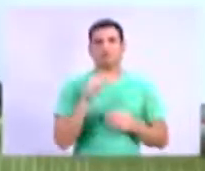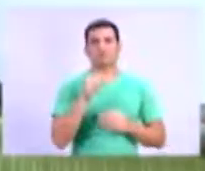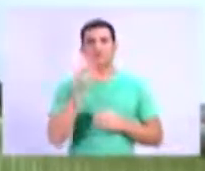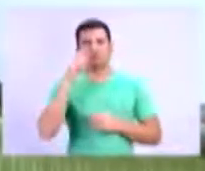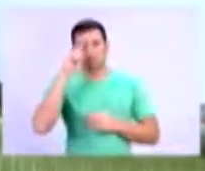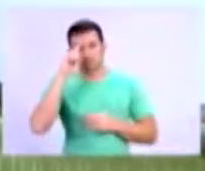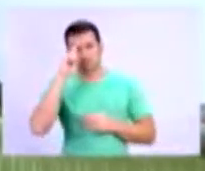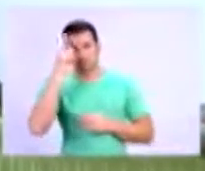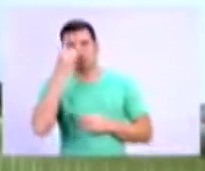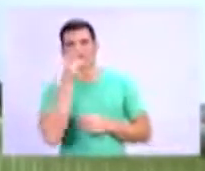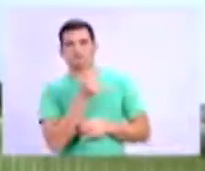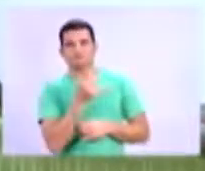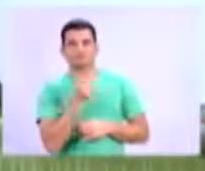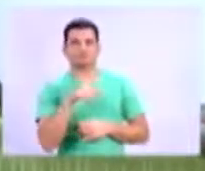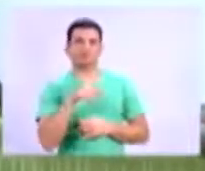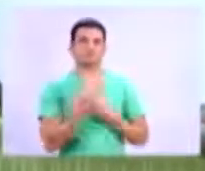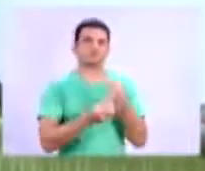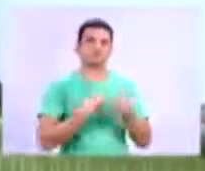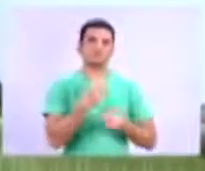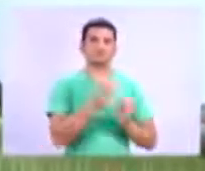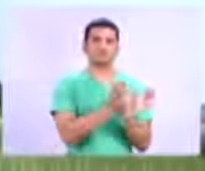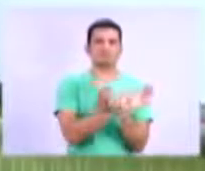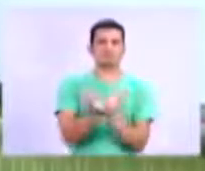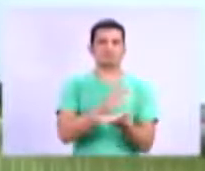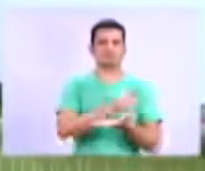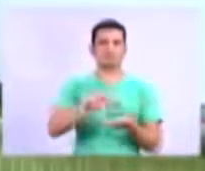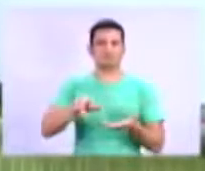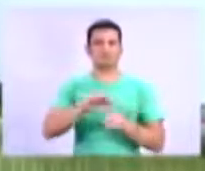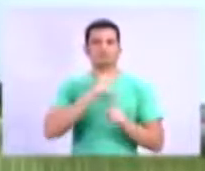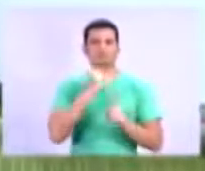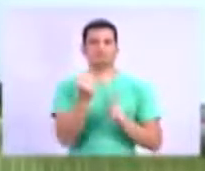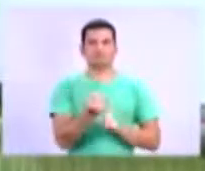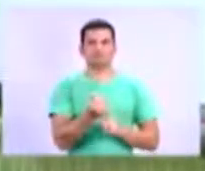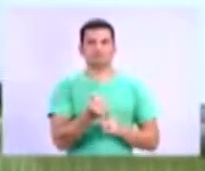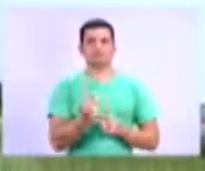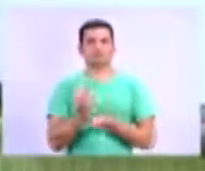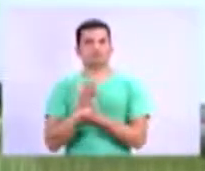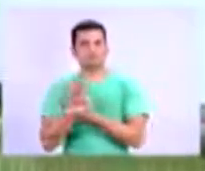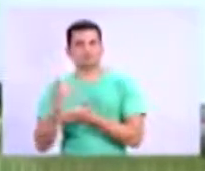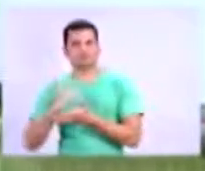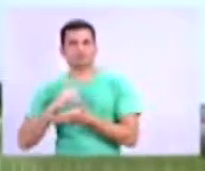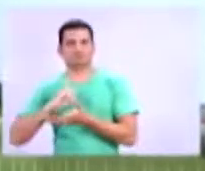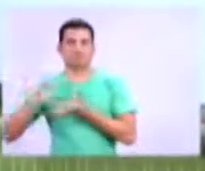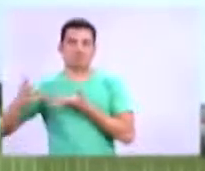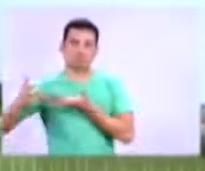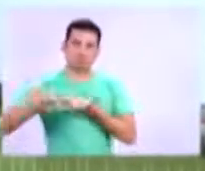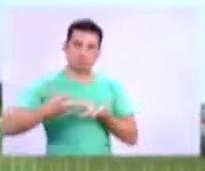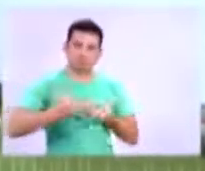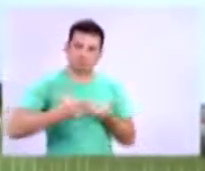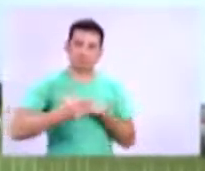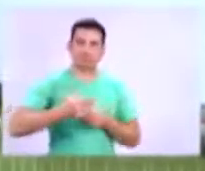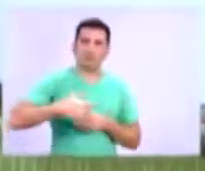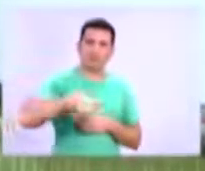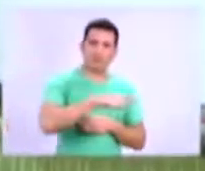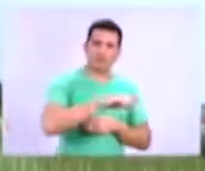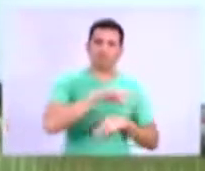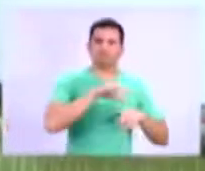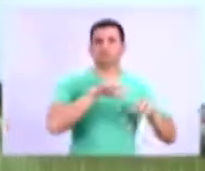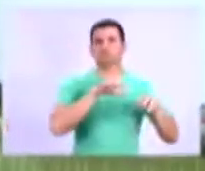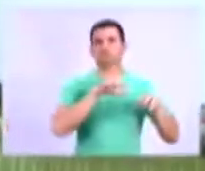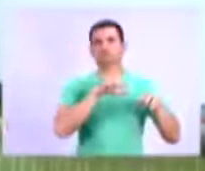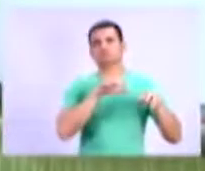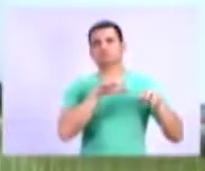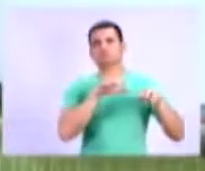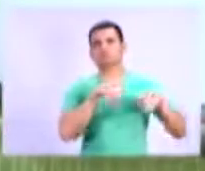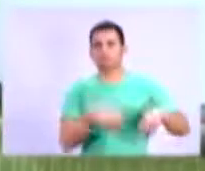essa estrutura de sociedade que nós temos, onde uns dominam e outros são dominados. E como que esse que